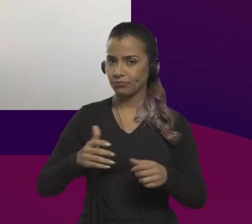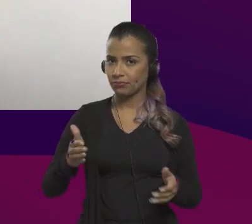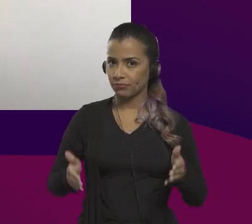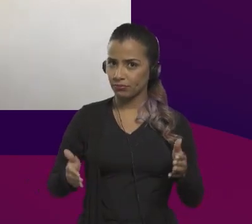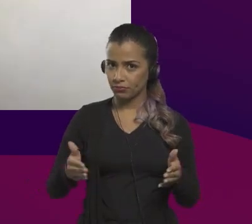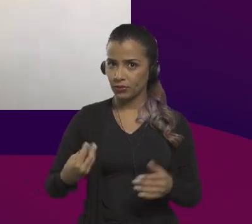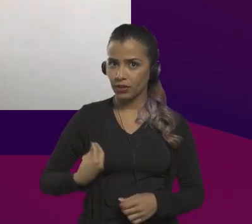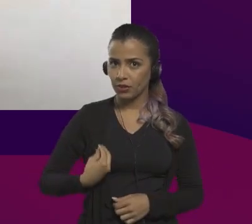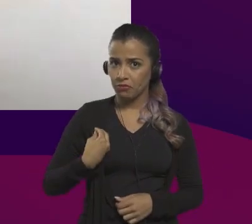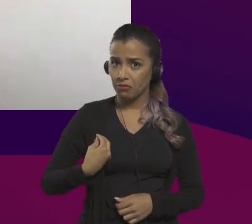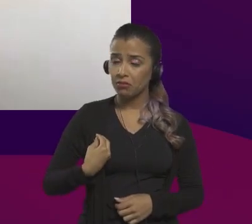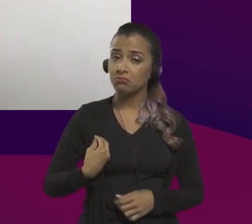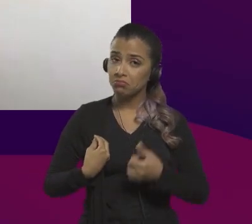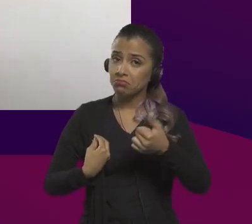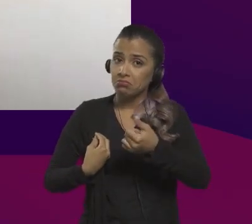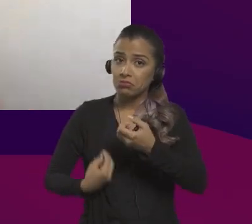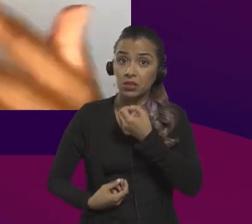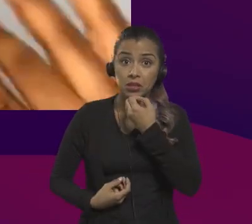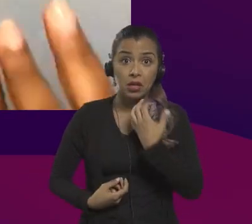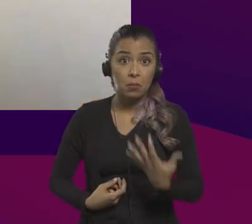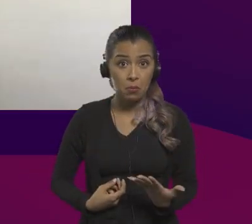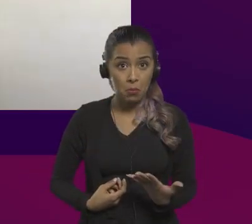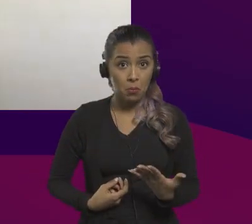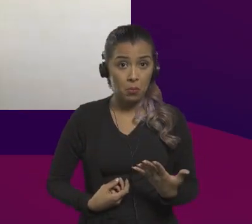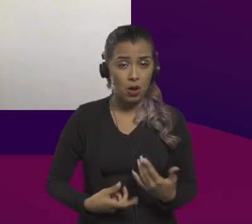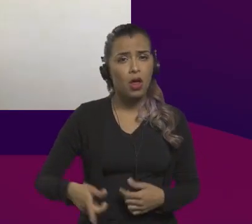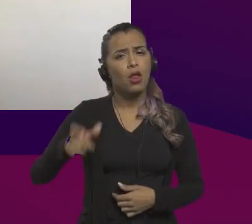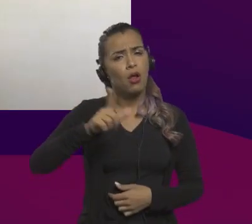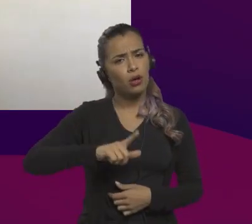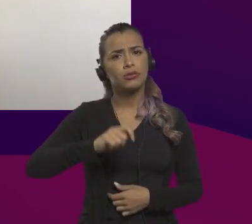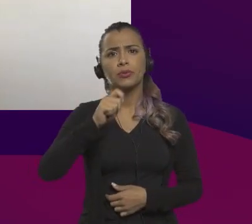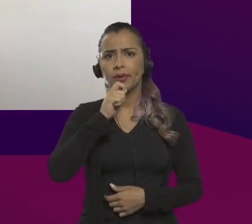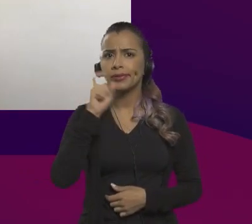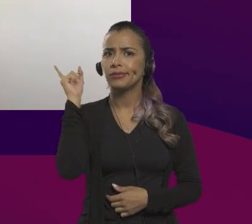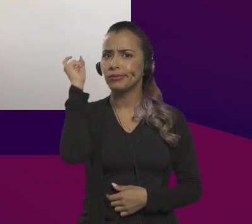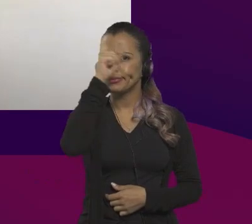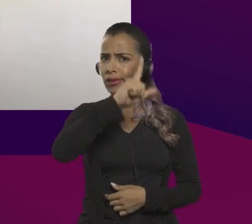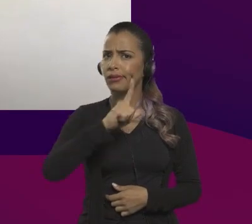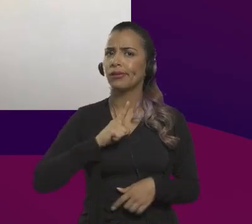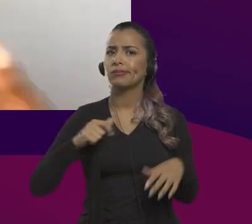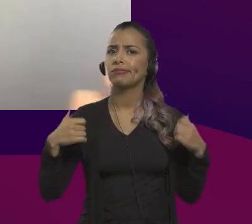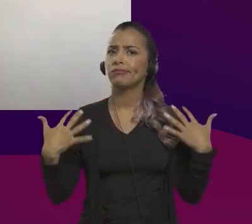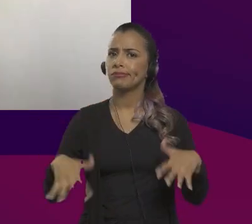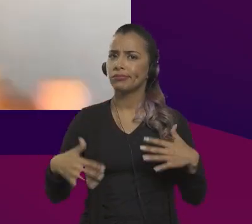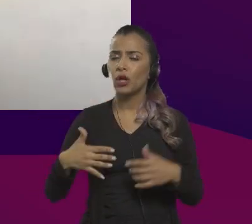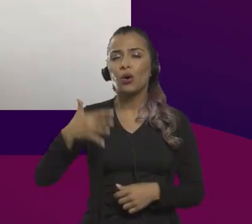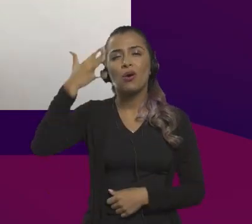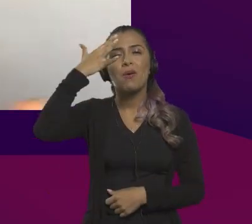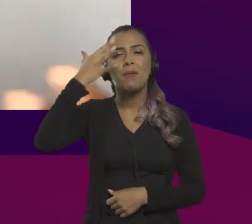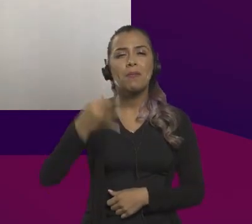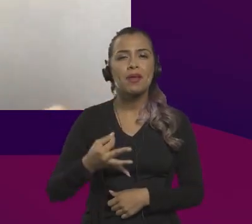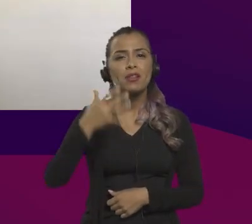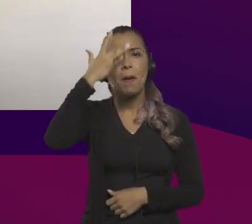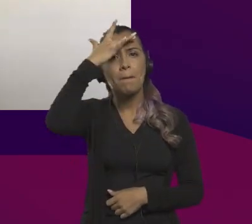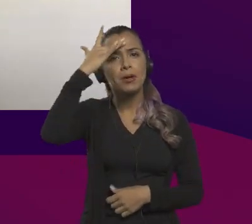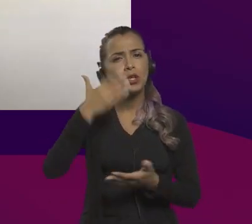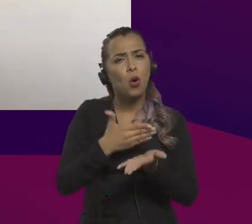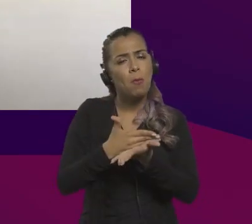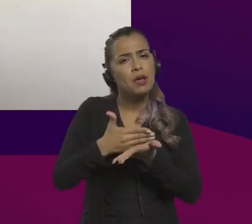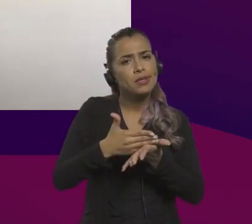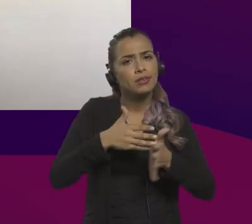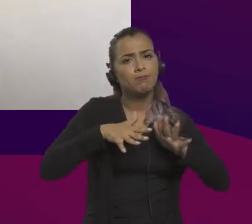muito bacana, né? Embora com todas as dificuldades, porque eu entendo toda essa galera que está fazendo esse